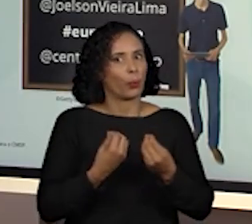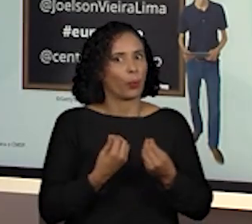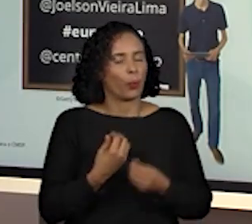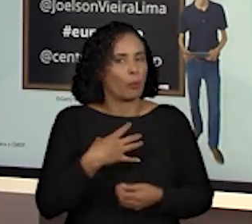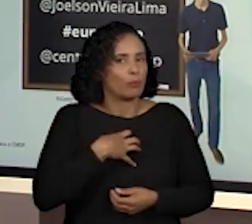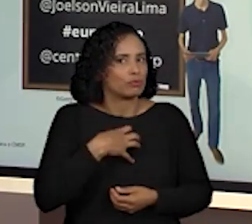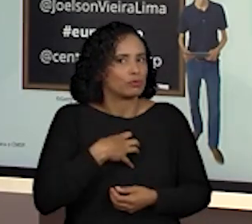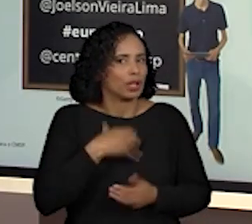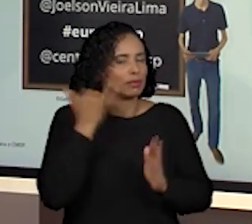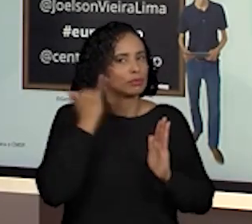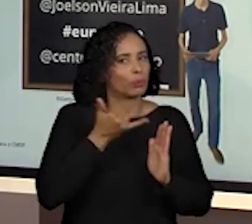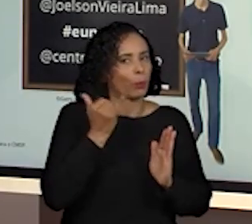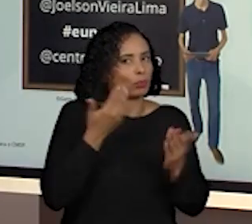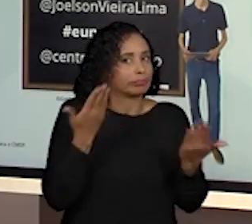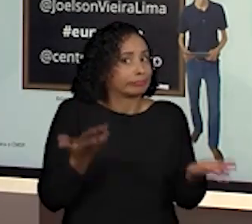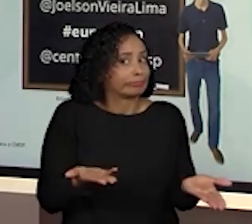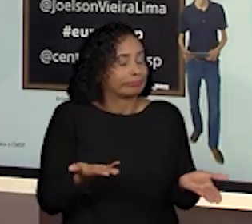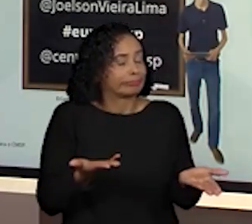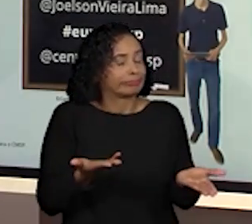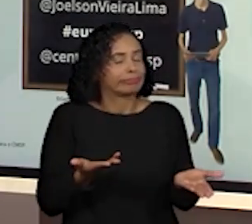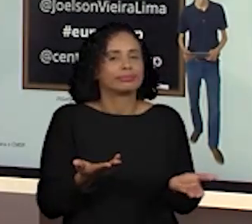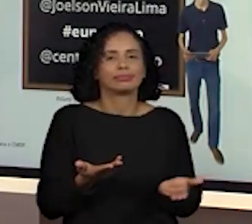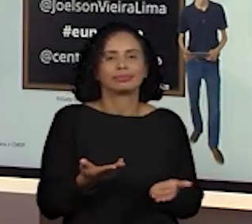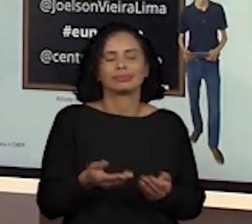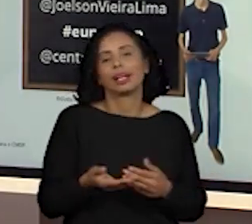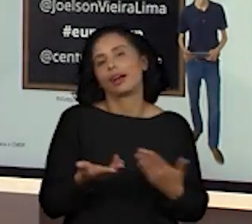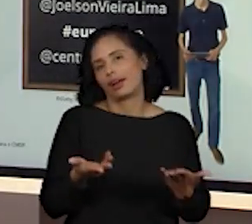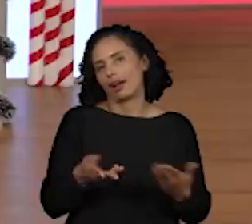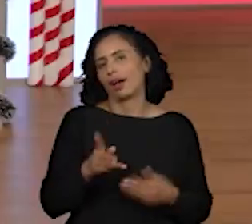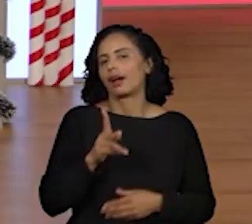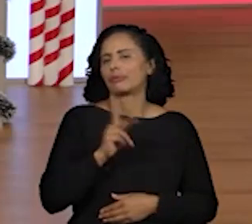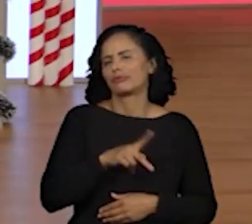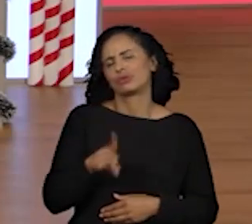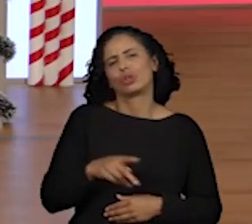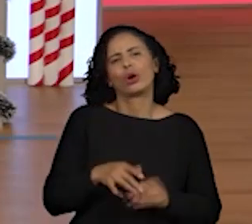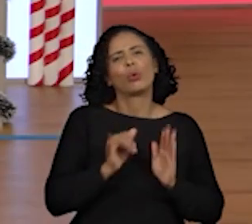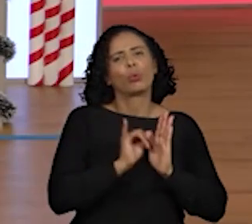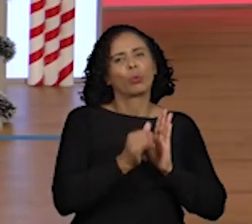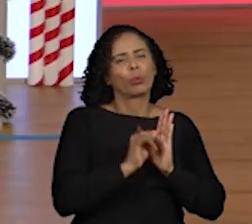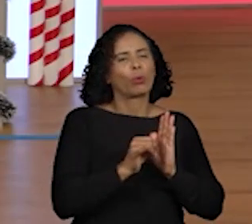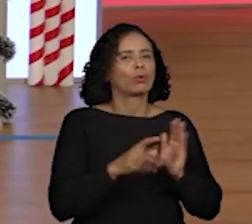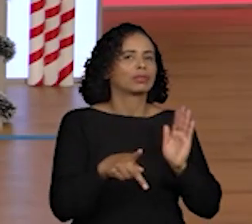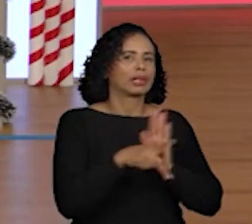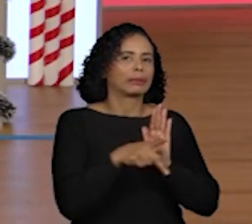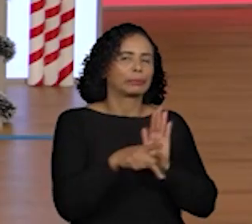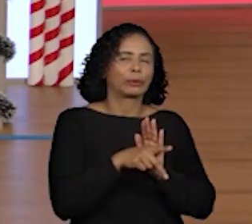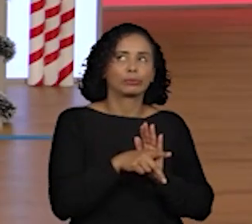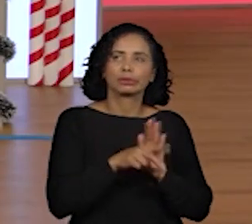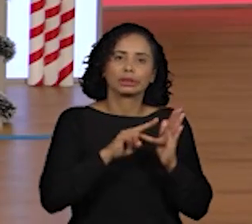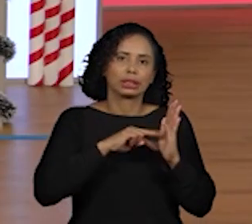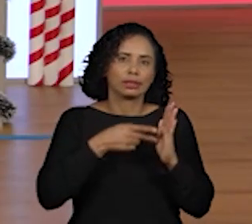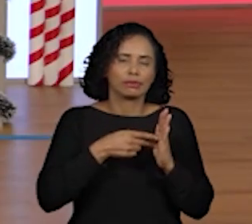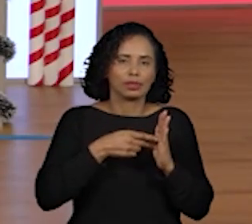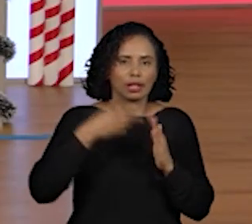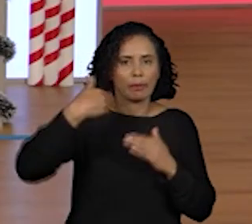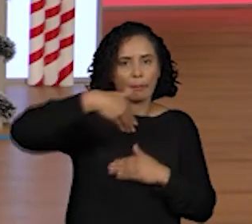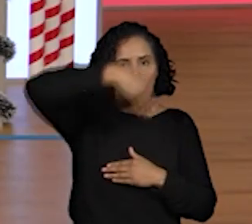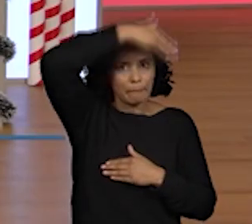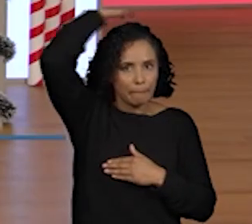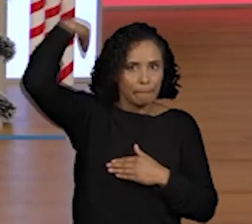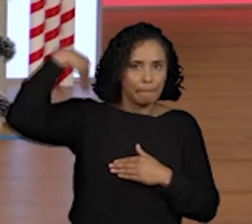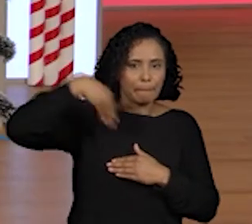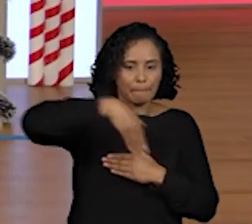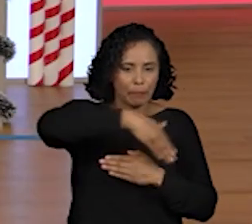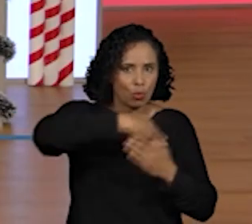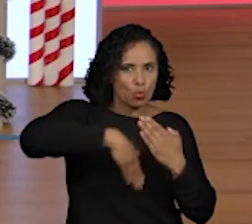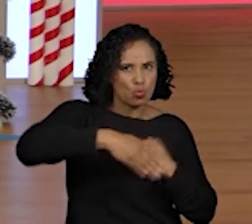poucas palavras. Ah, professor, o conto era sobre uma múmia que